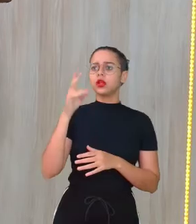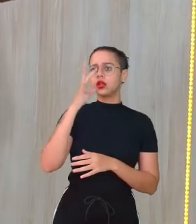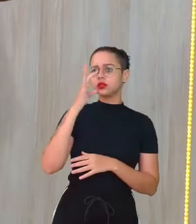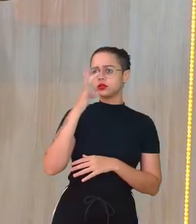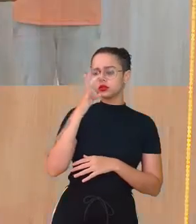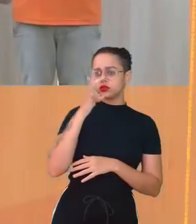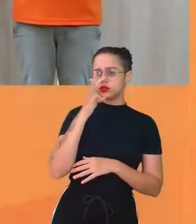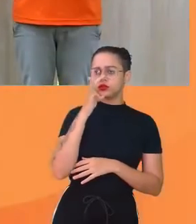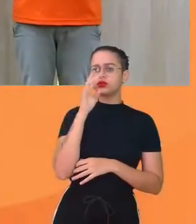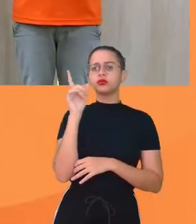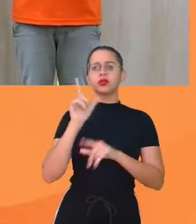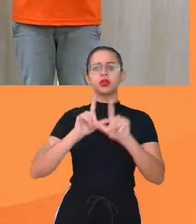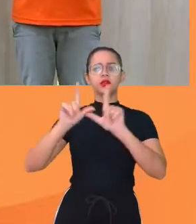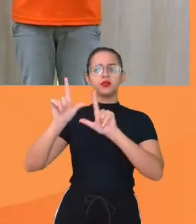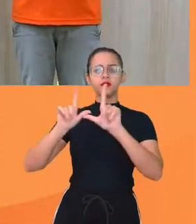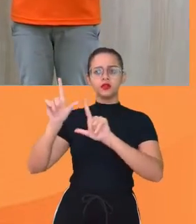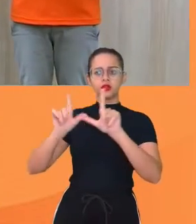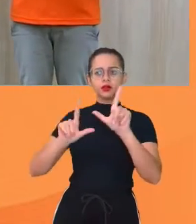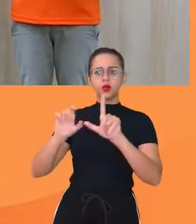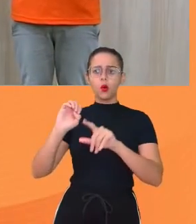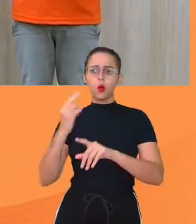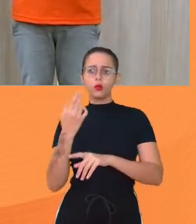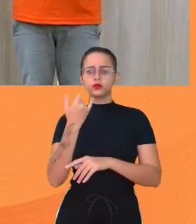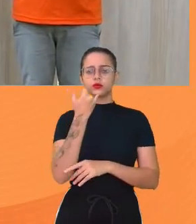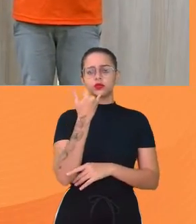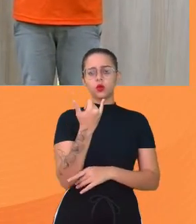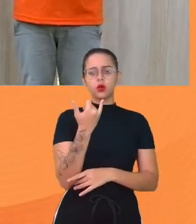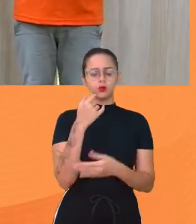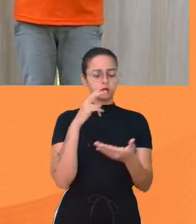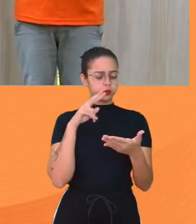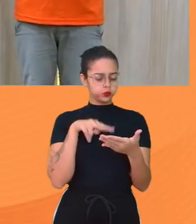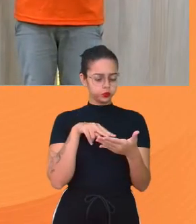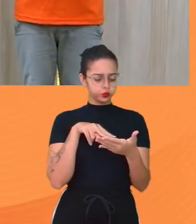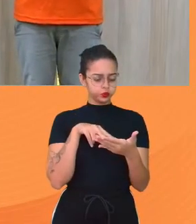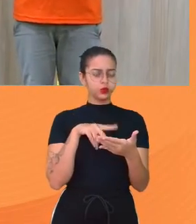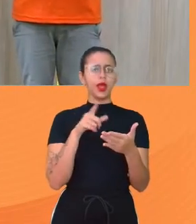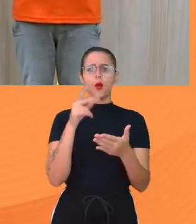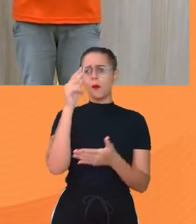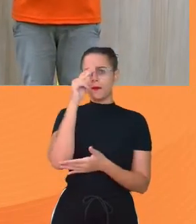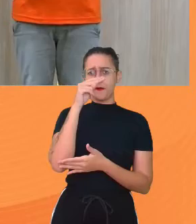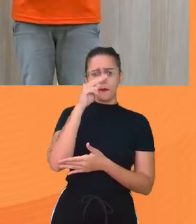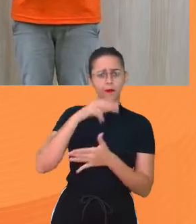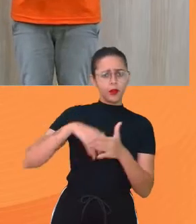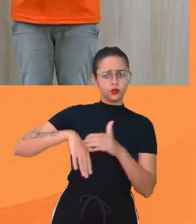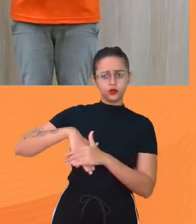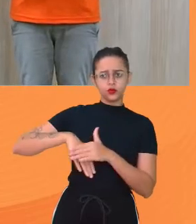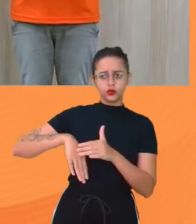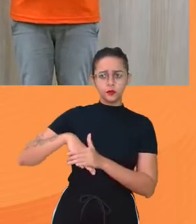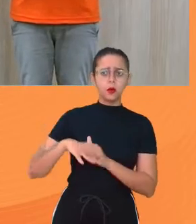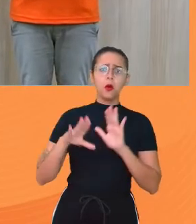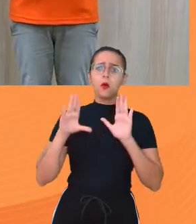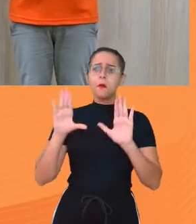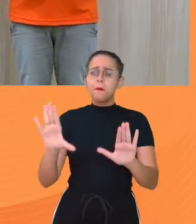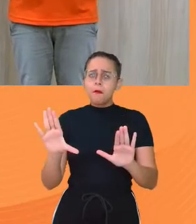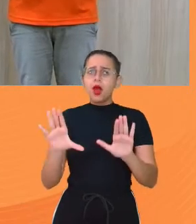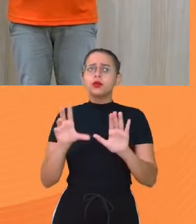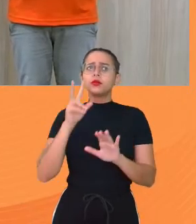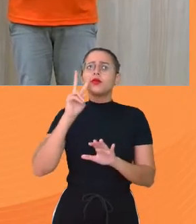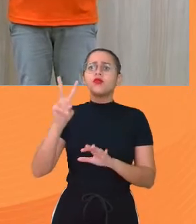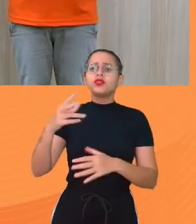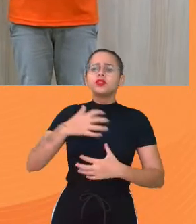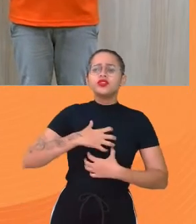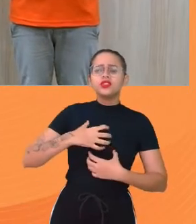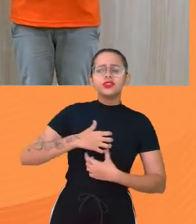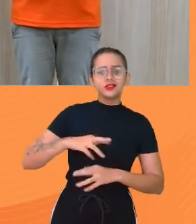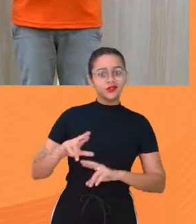esse jogo de futebol pela TV ou pelo celular, né? Então, é o mesmo jogo de futebol, só que você está vendo de